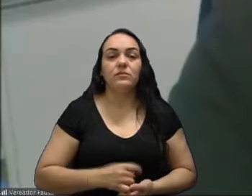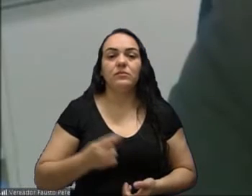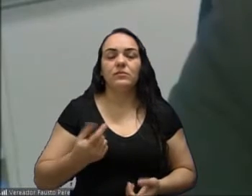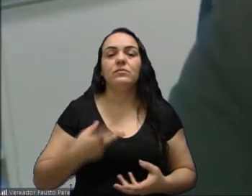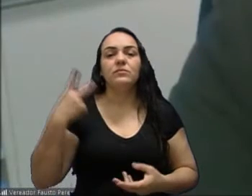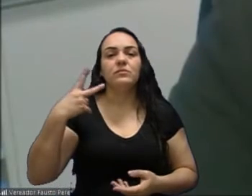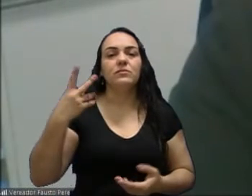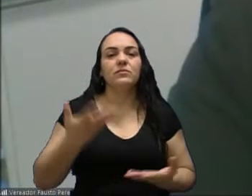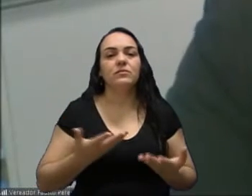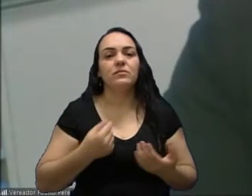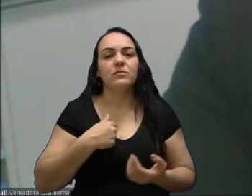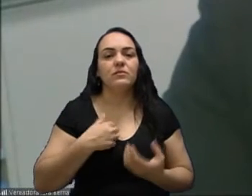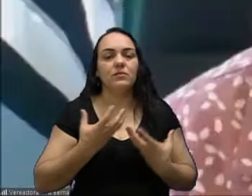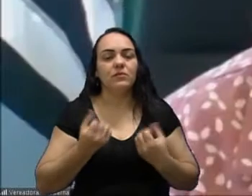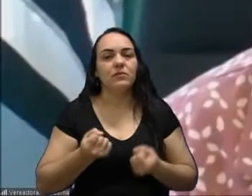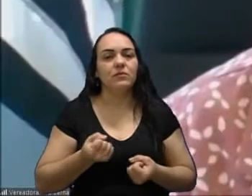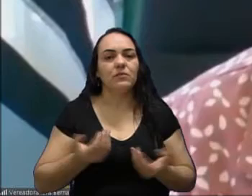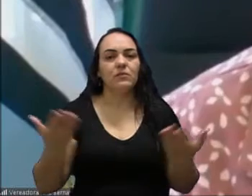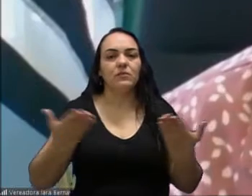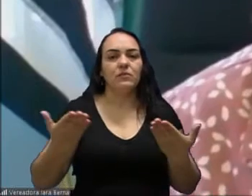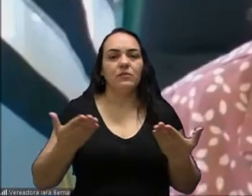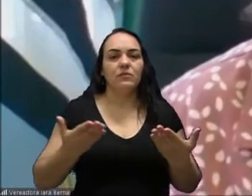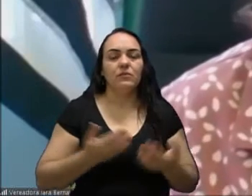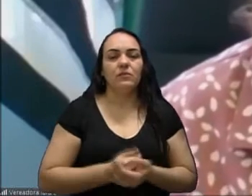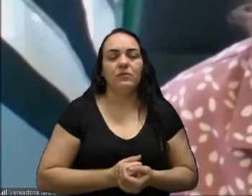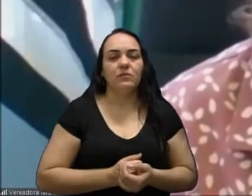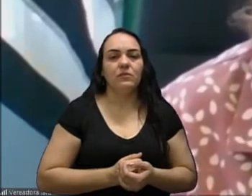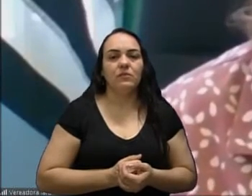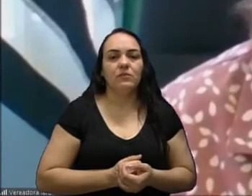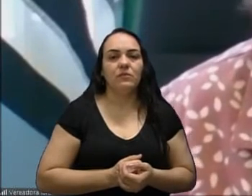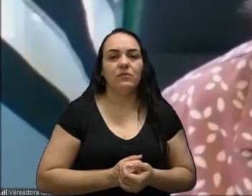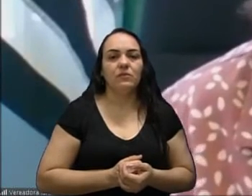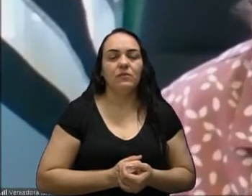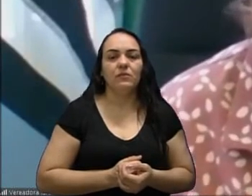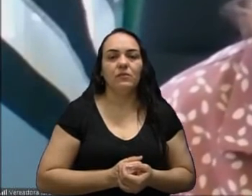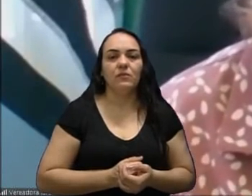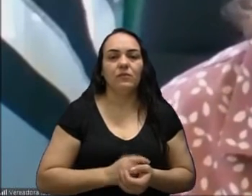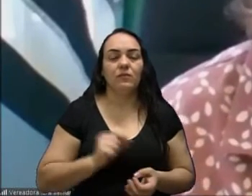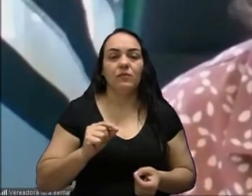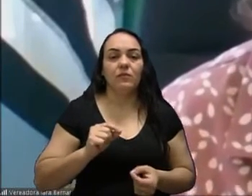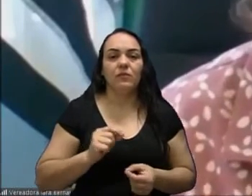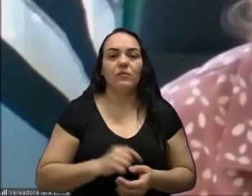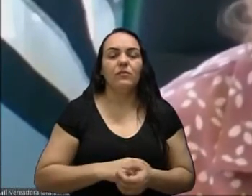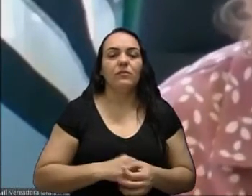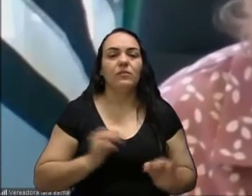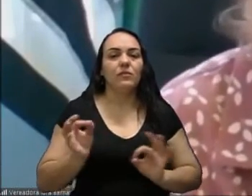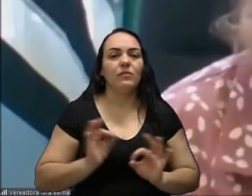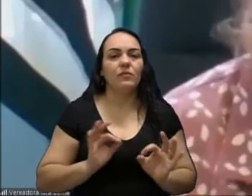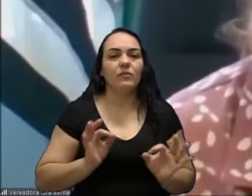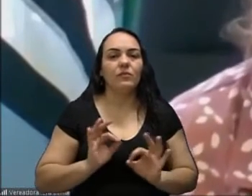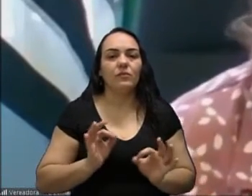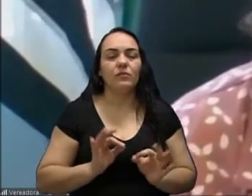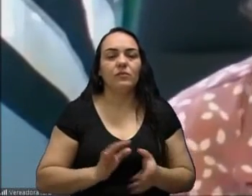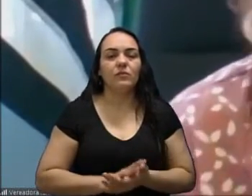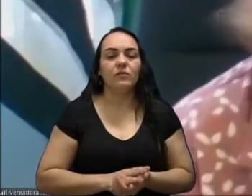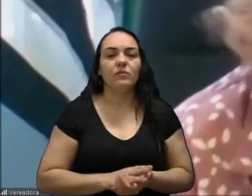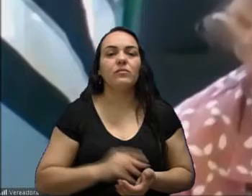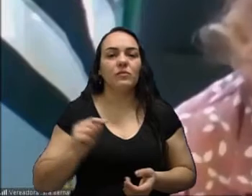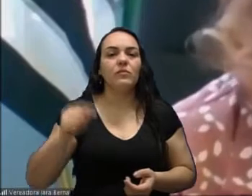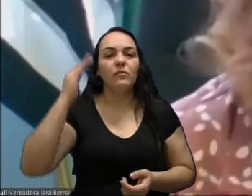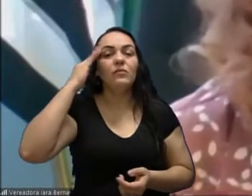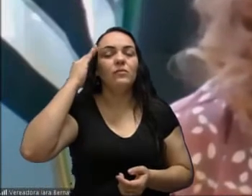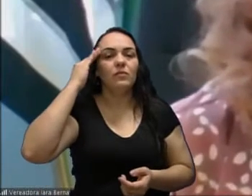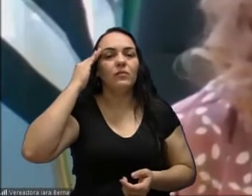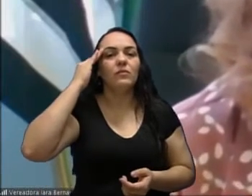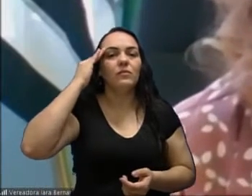vereador Hudson essa essa atividade que eu acho que já penso que seja no